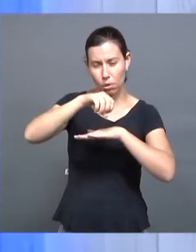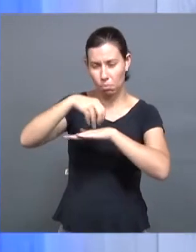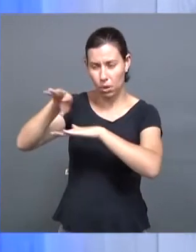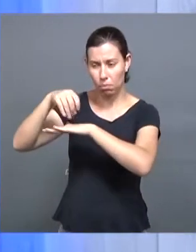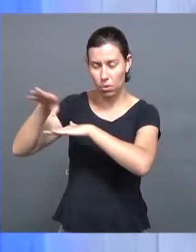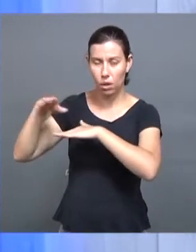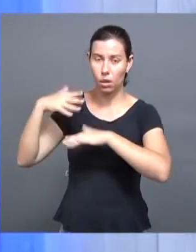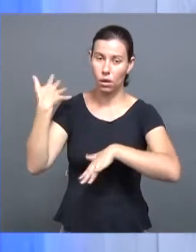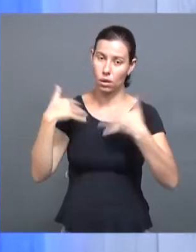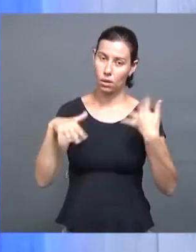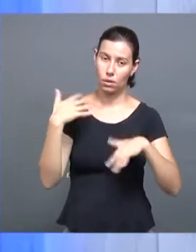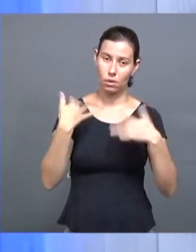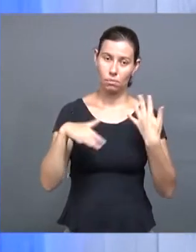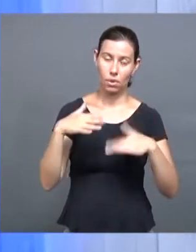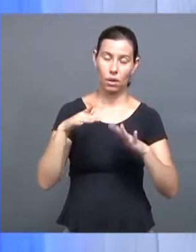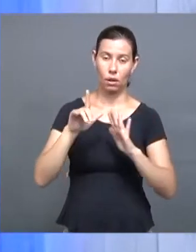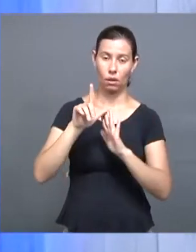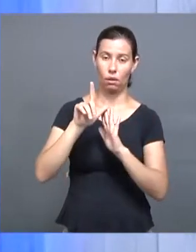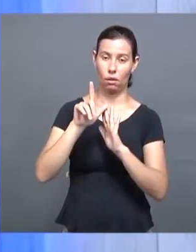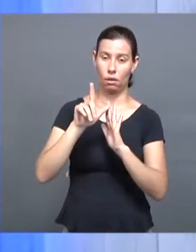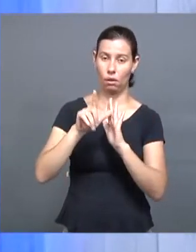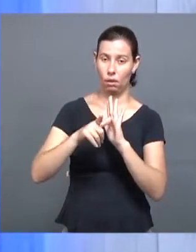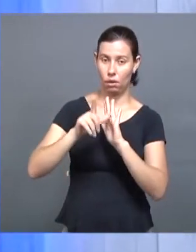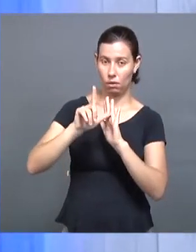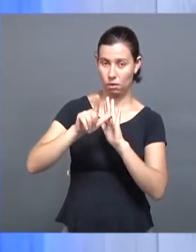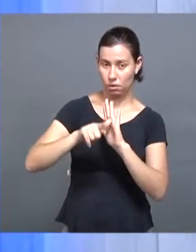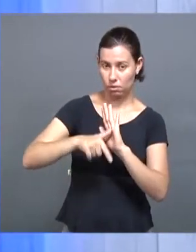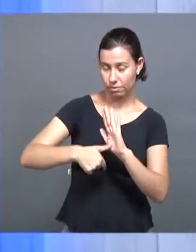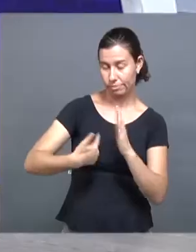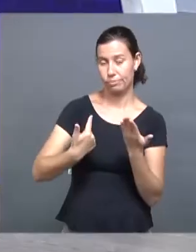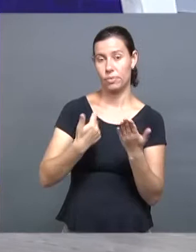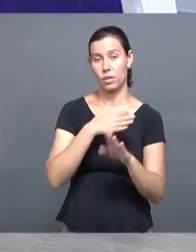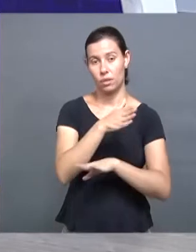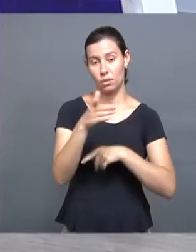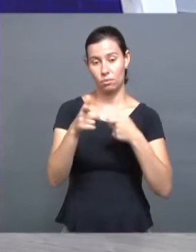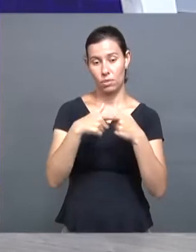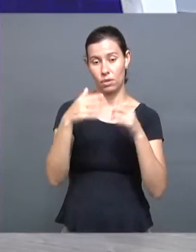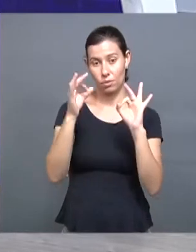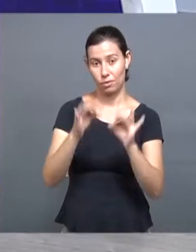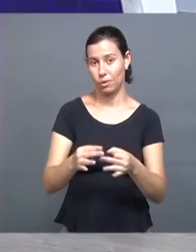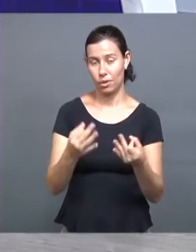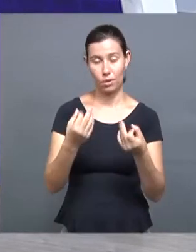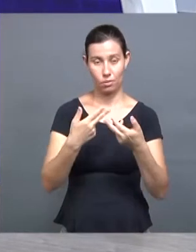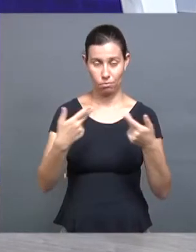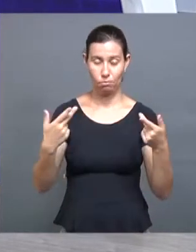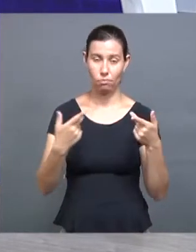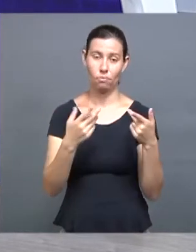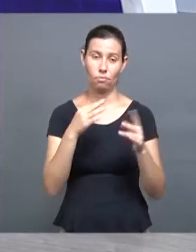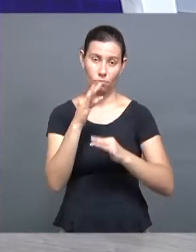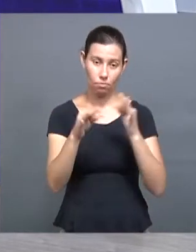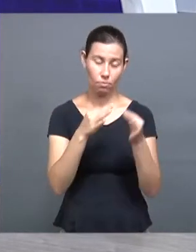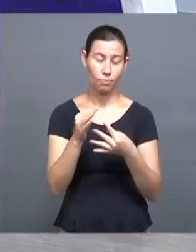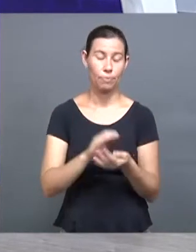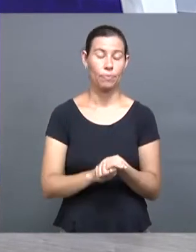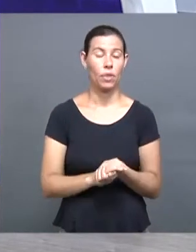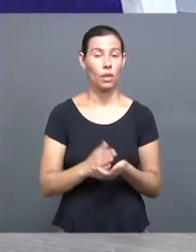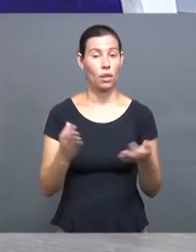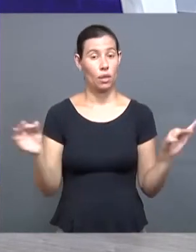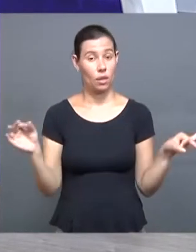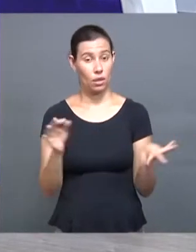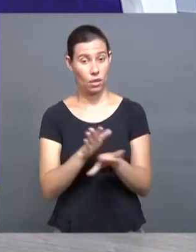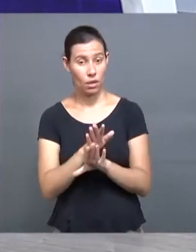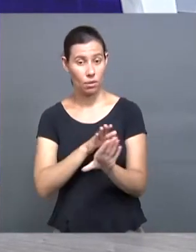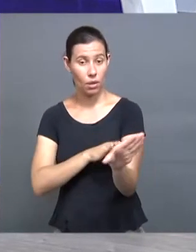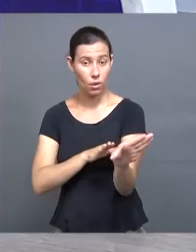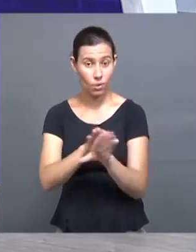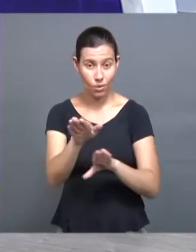atrapalhando ou atrasando o diagnóstico, né? A procura de um profissional adequado. Para a gente finalizar, então, o conselho é buscar ajuda de especialista,